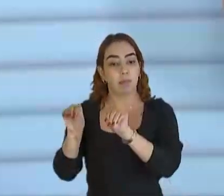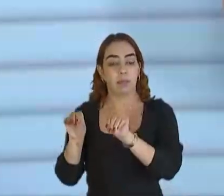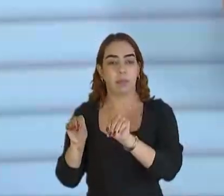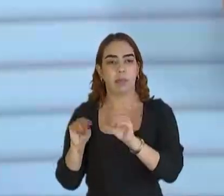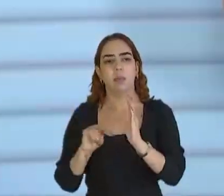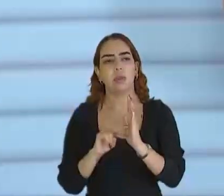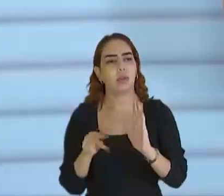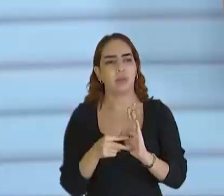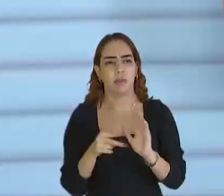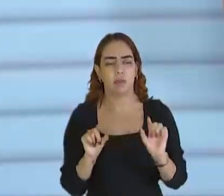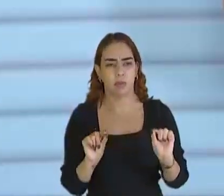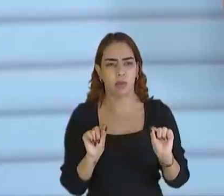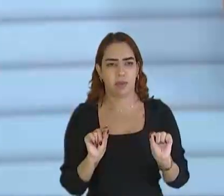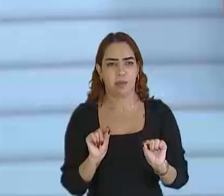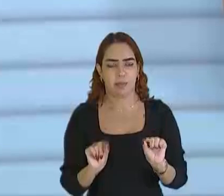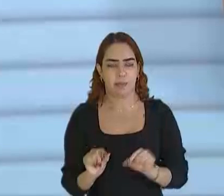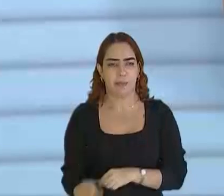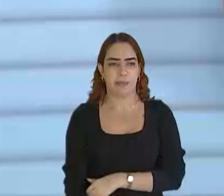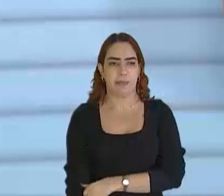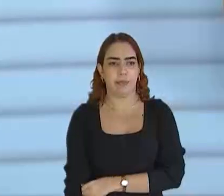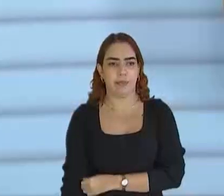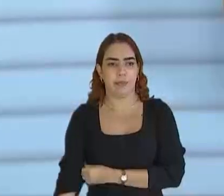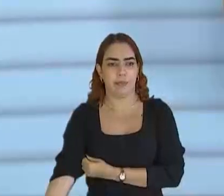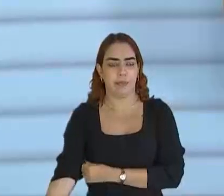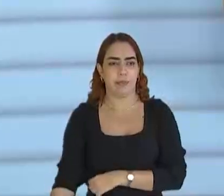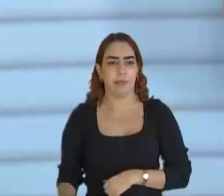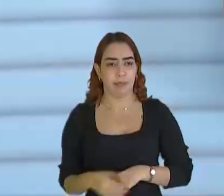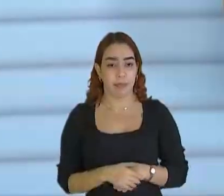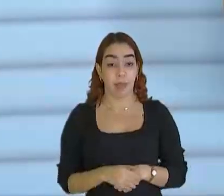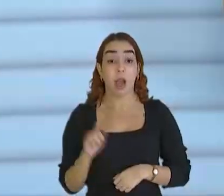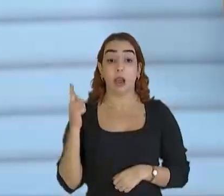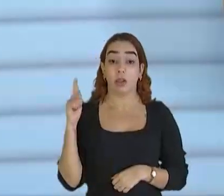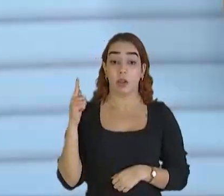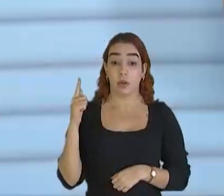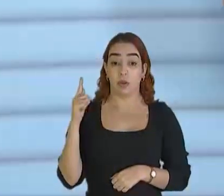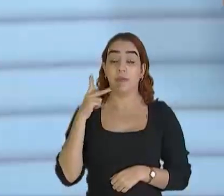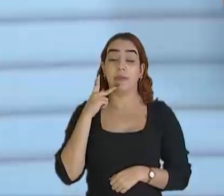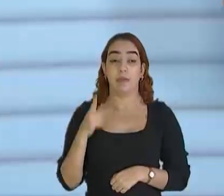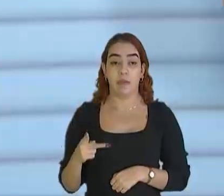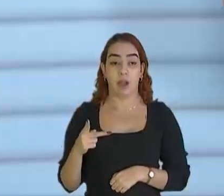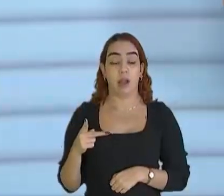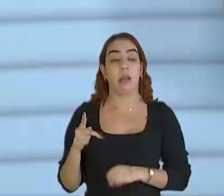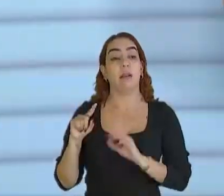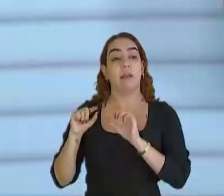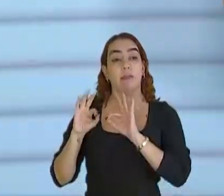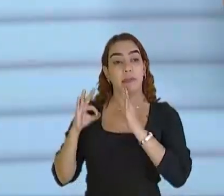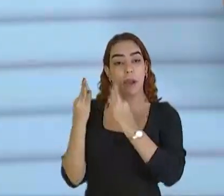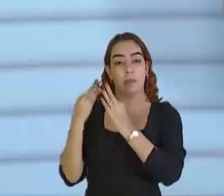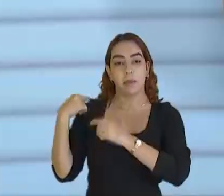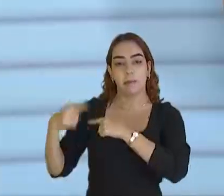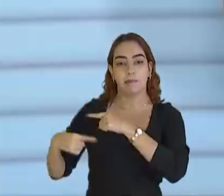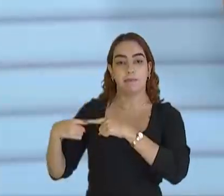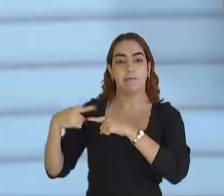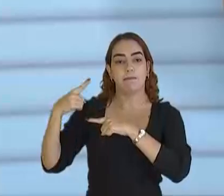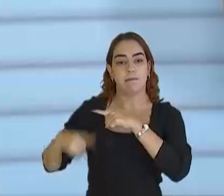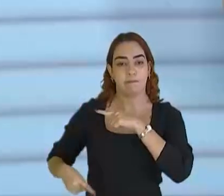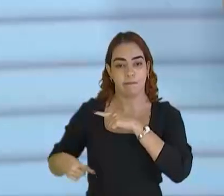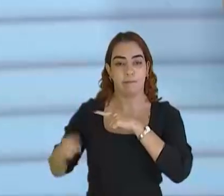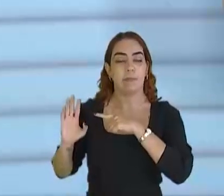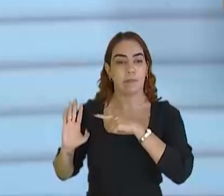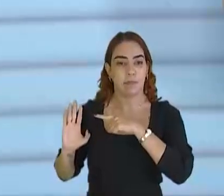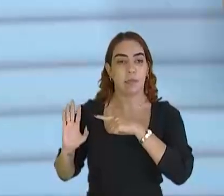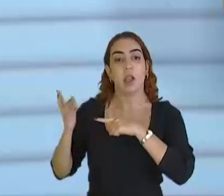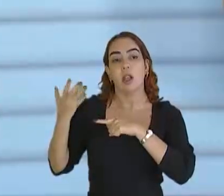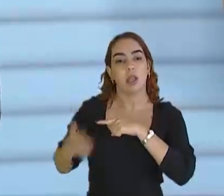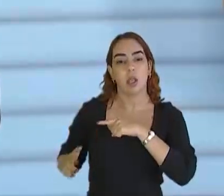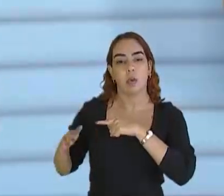migração juvenil? Veja, tem uma expressão que na demografia se usa, que é a quebra da sucessão geracional. É quando uma geração não quer fazer